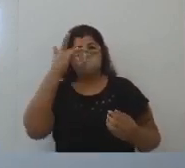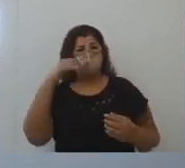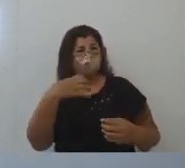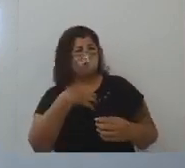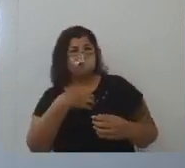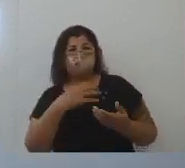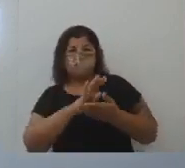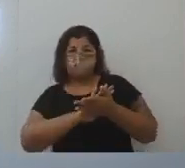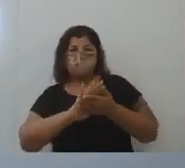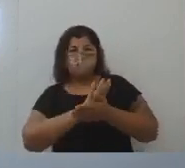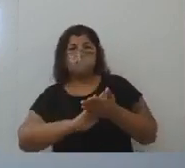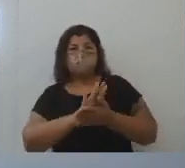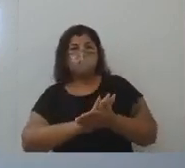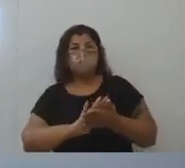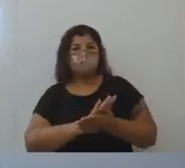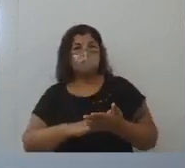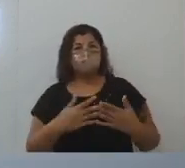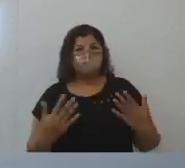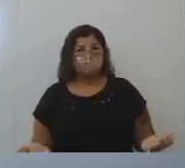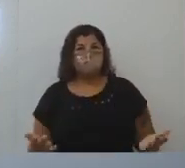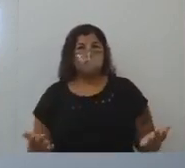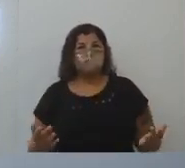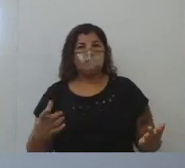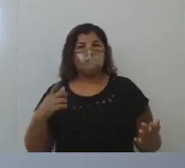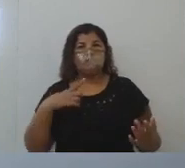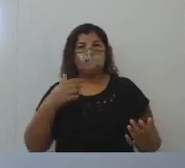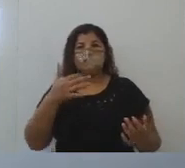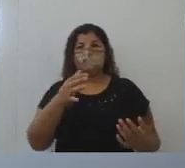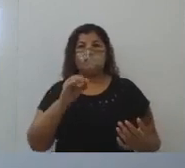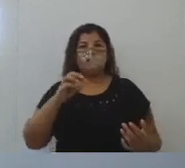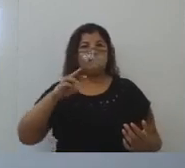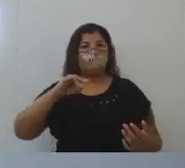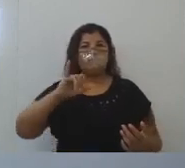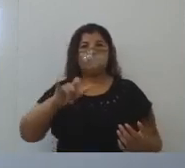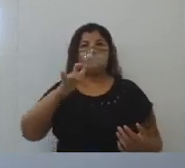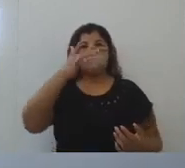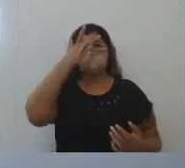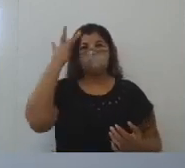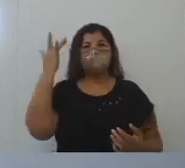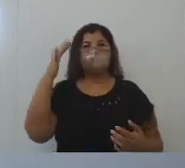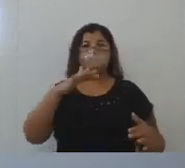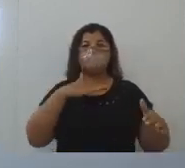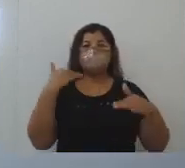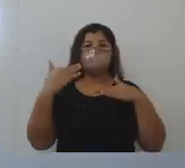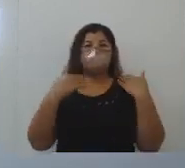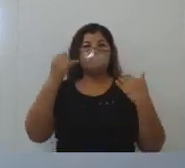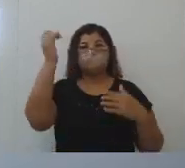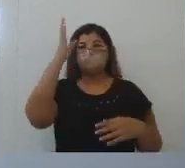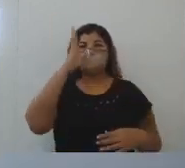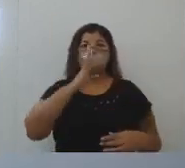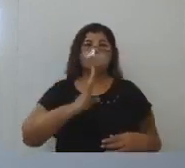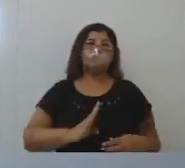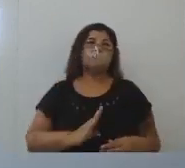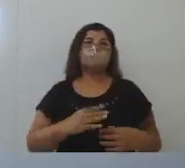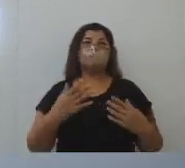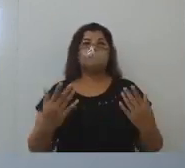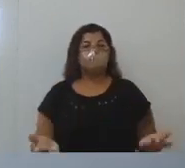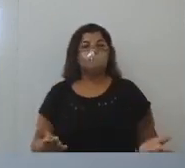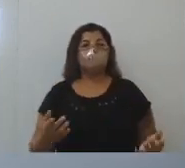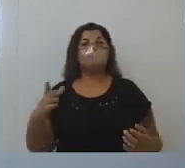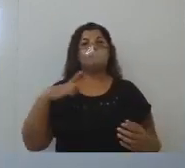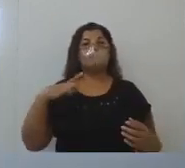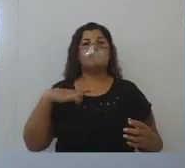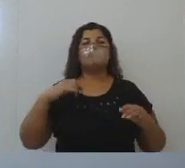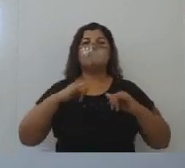estranhamento? Quando a gente chega ao número de 10 mil pessoas mortas no Brasil, e a gente chega a uma